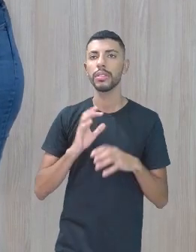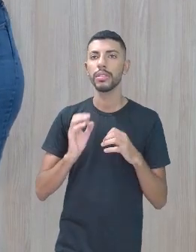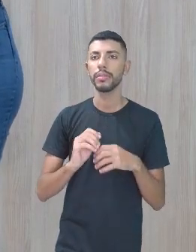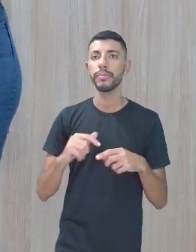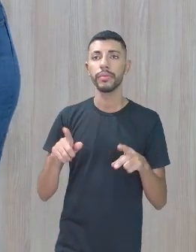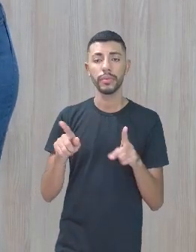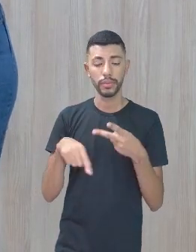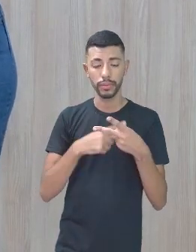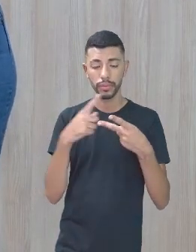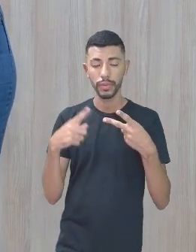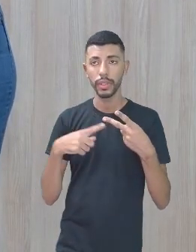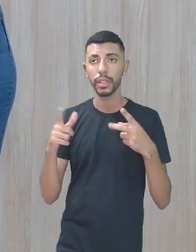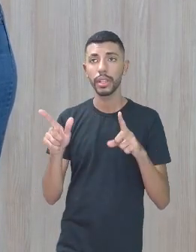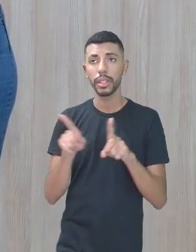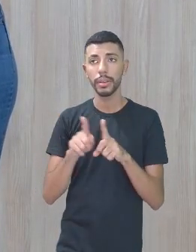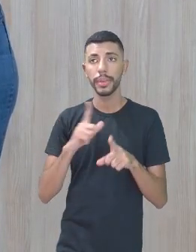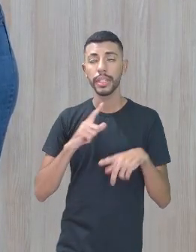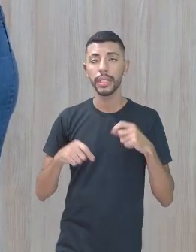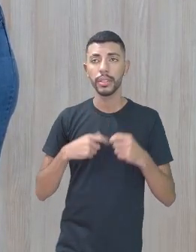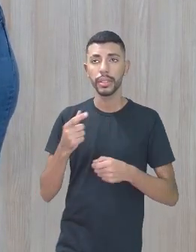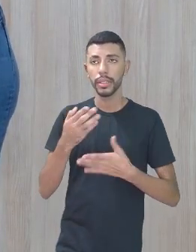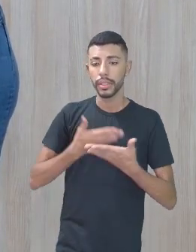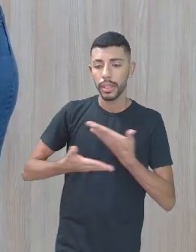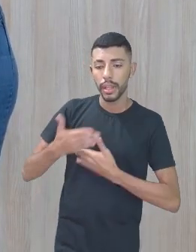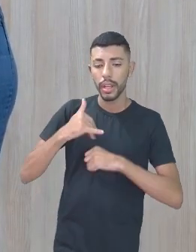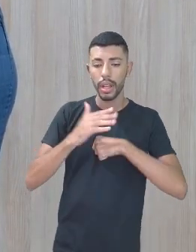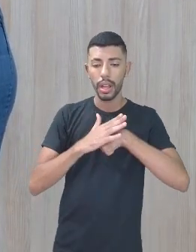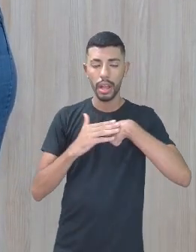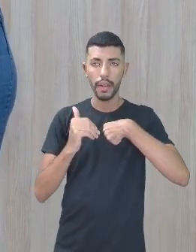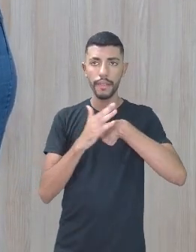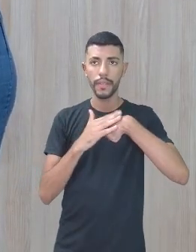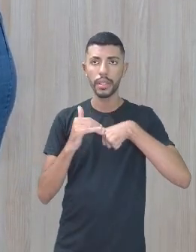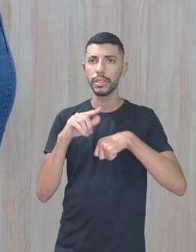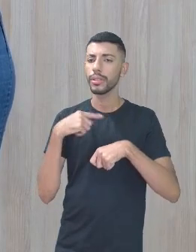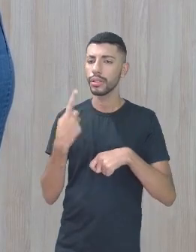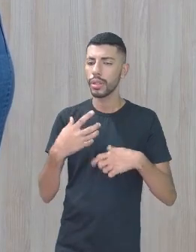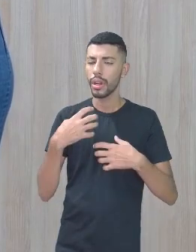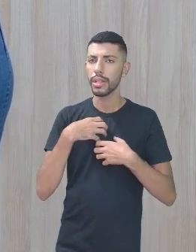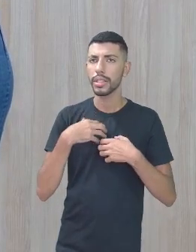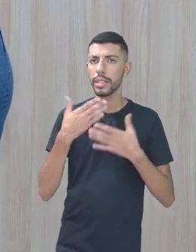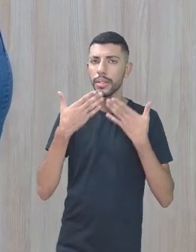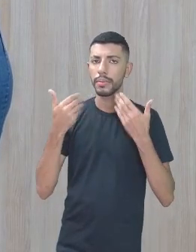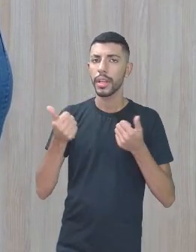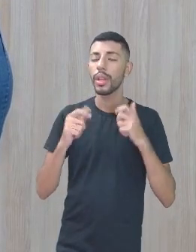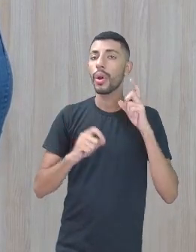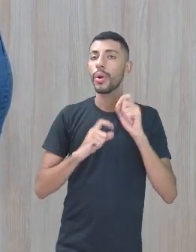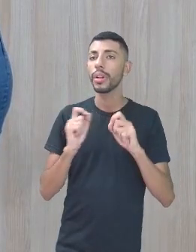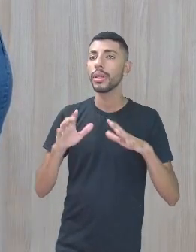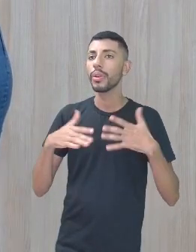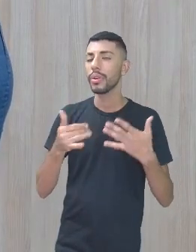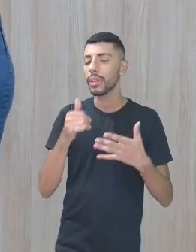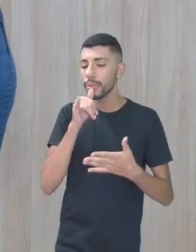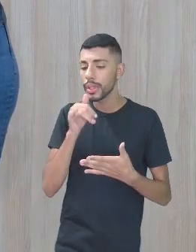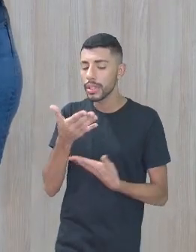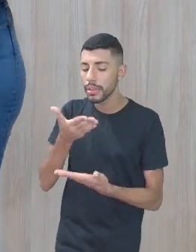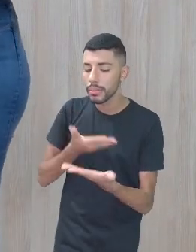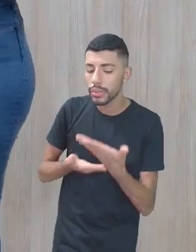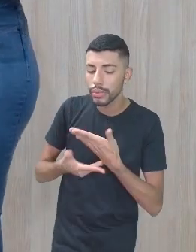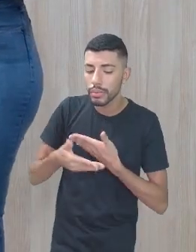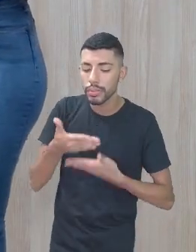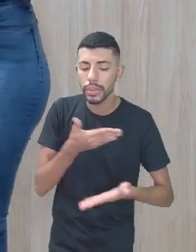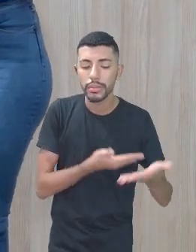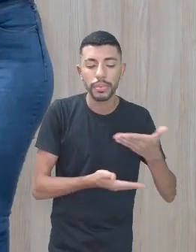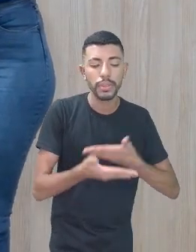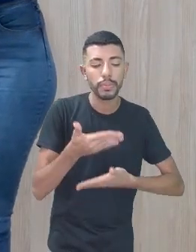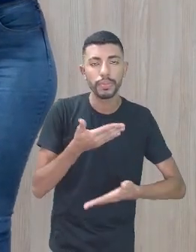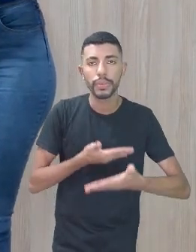Precisa estabelecer vínculos afetivos. A gente funciona muito melhor quando a gente está se sentindo bem com as pessoas, quando as interações são